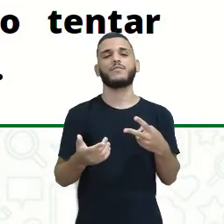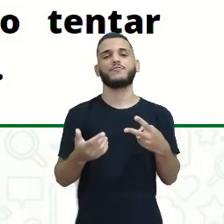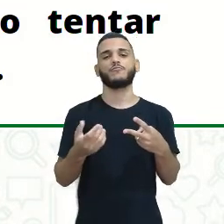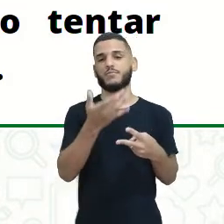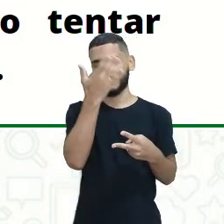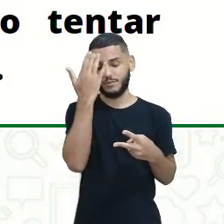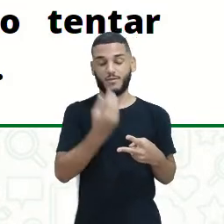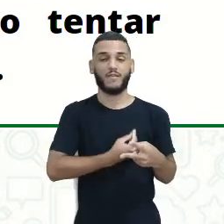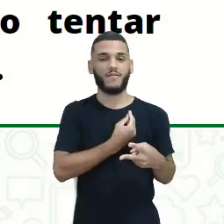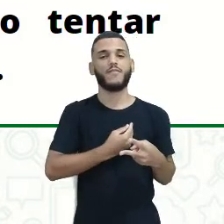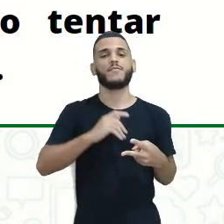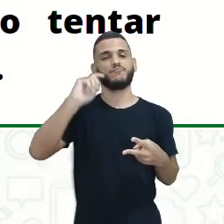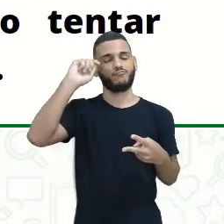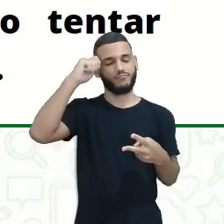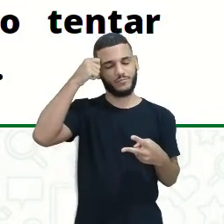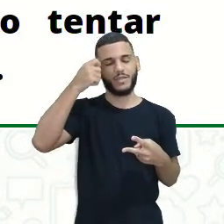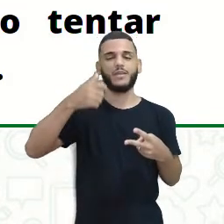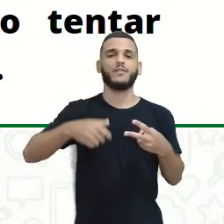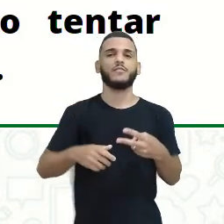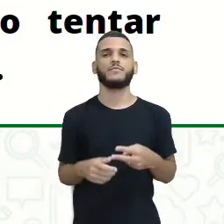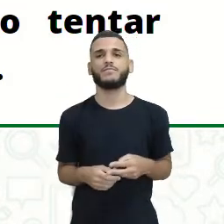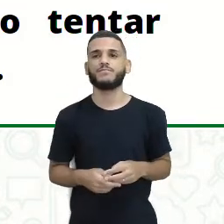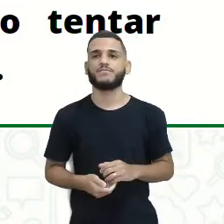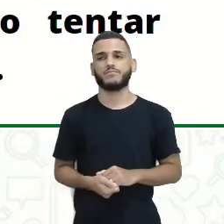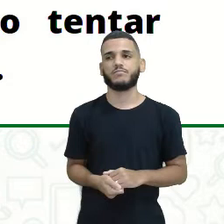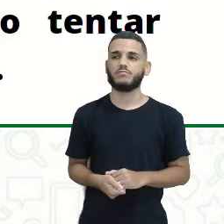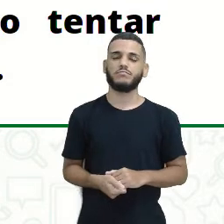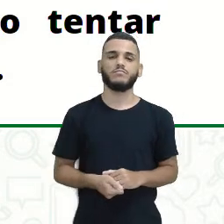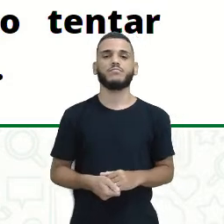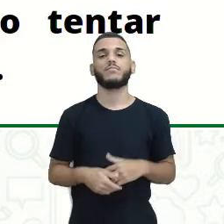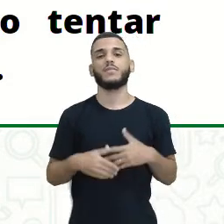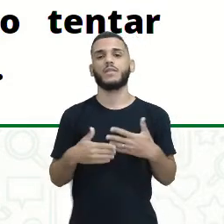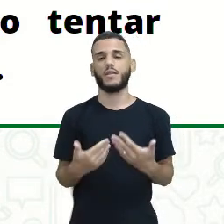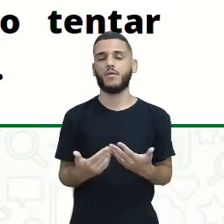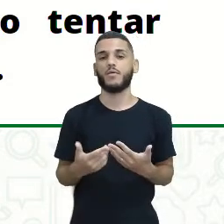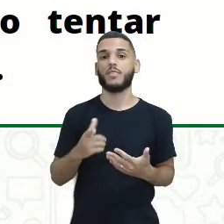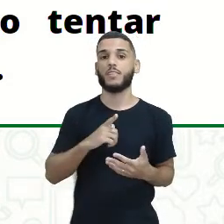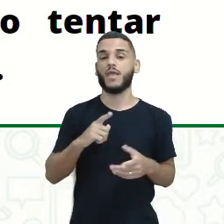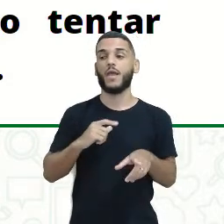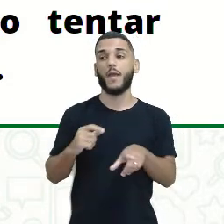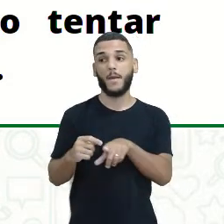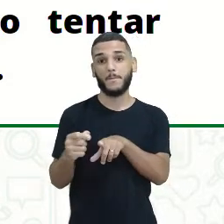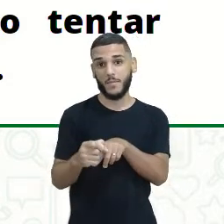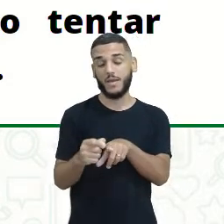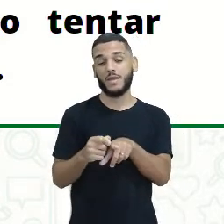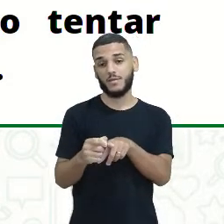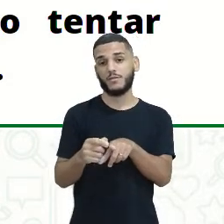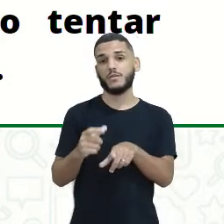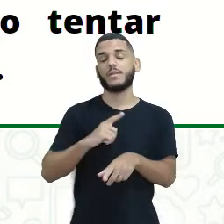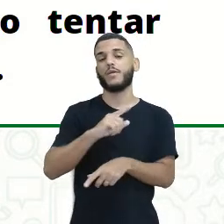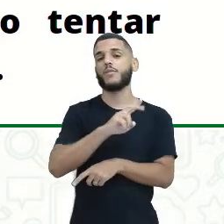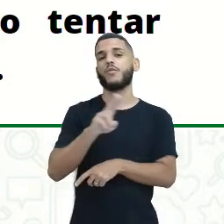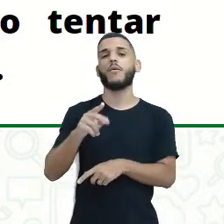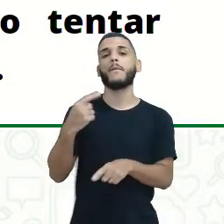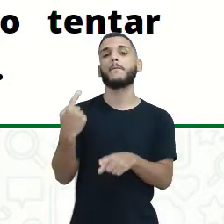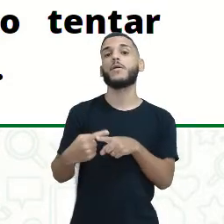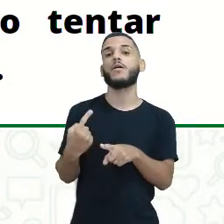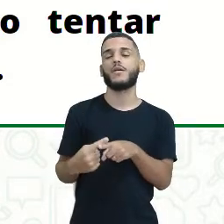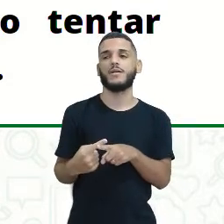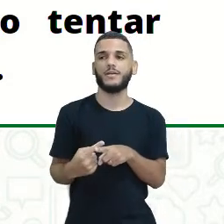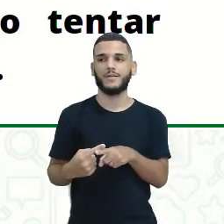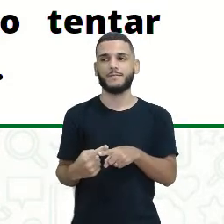né, com a pele mais escura, né? E esse bairro, inclusive, recebe esse nome por